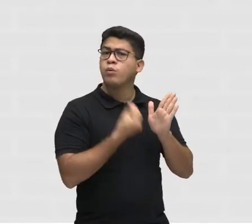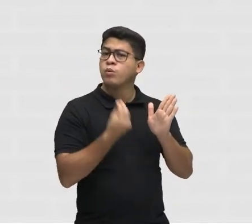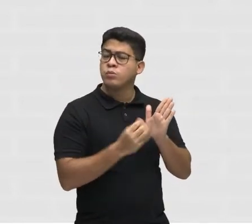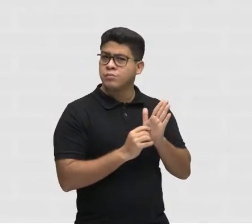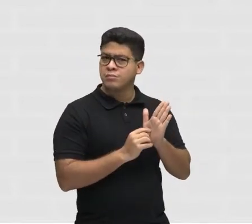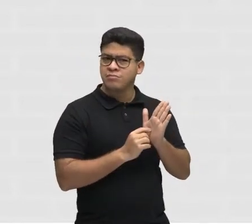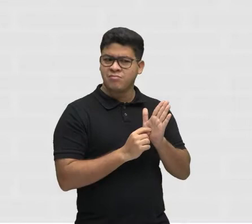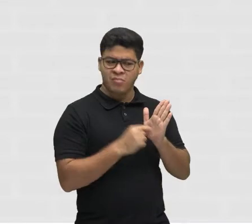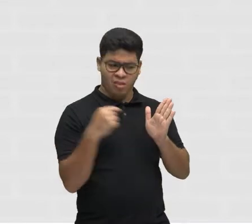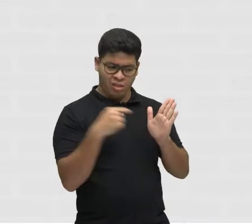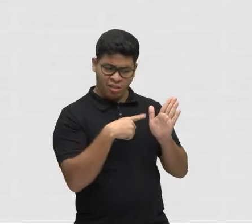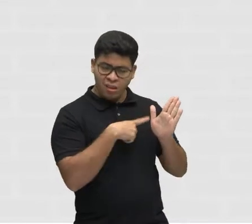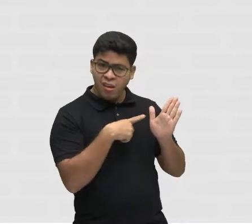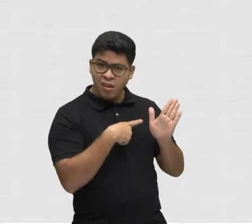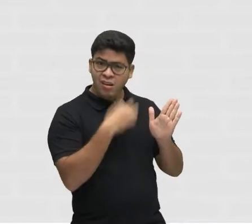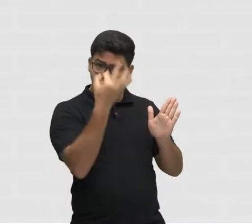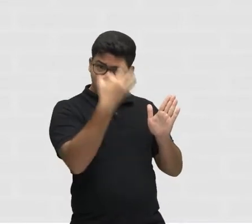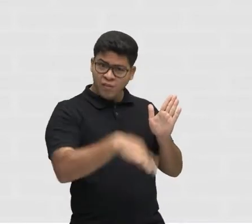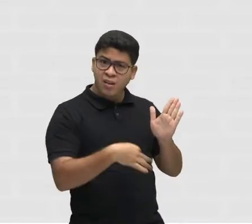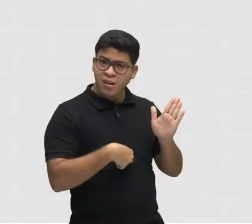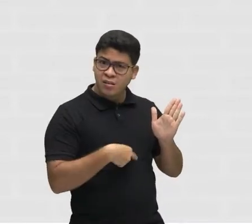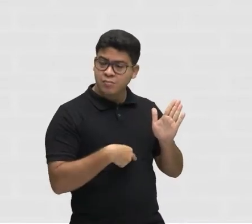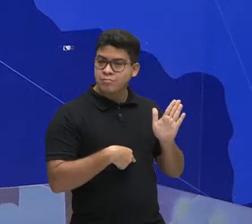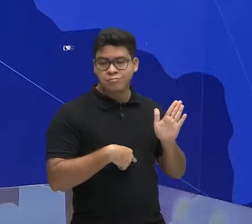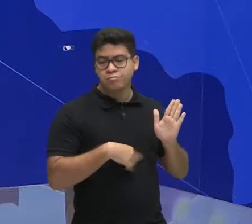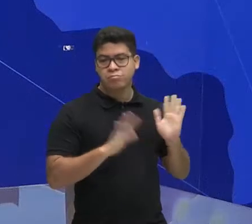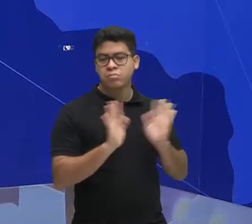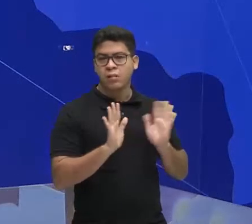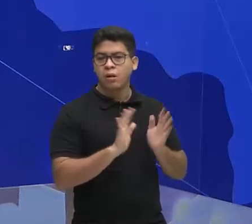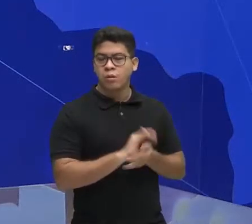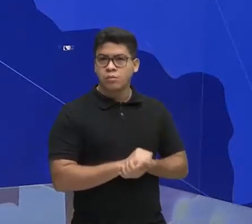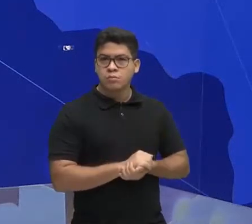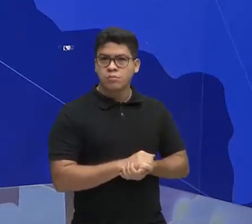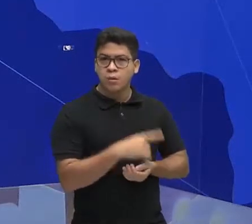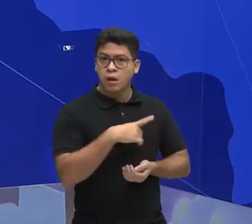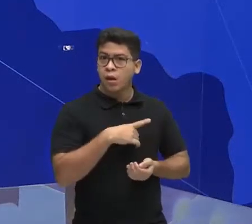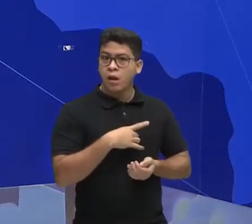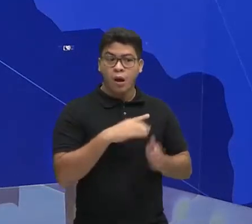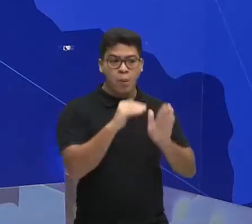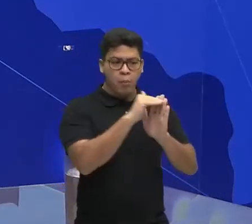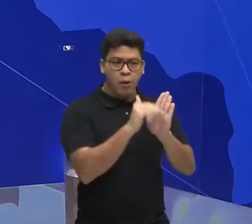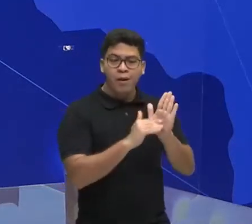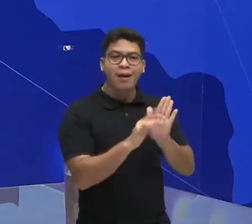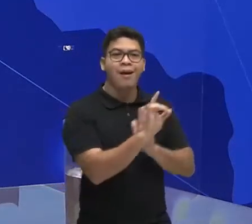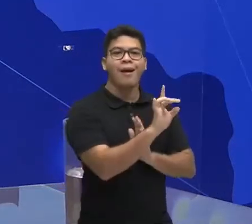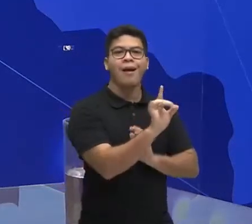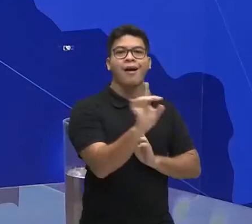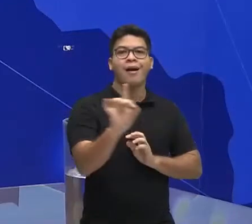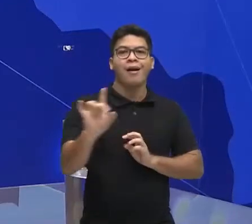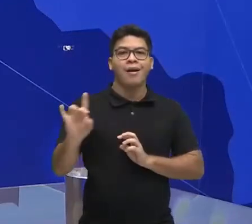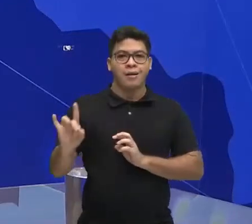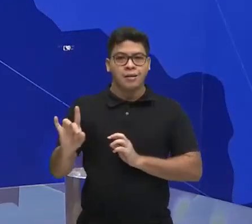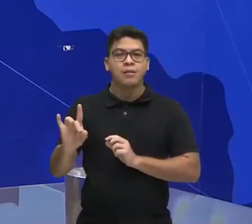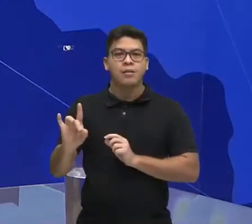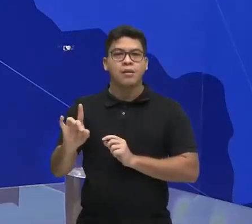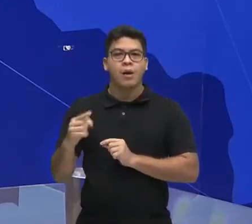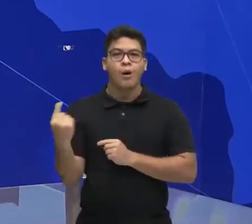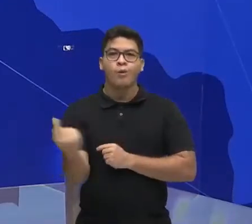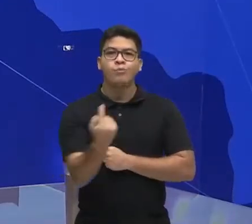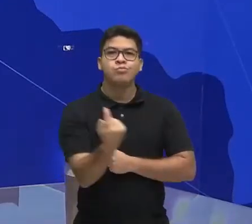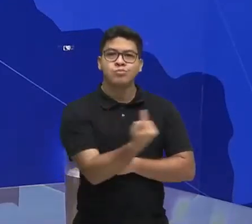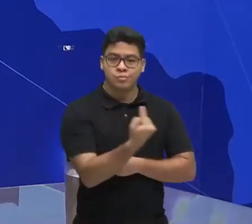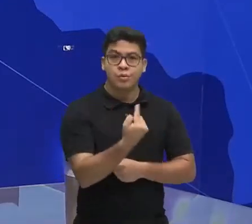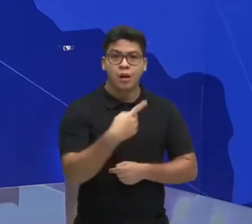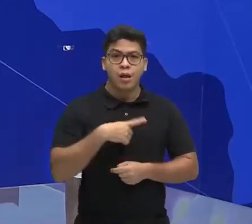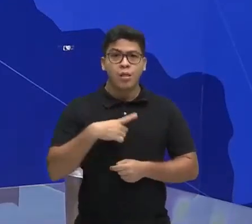relaxa que vai passar. Faz isso aqui que vai passar. Mais importante do que você ter algo a responder é você oferecer companhia.